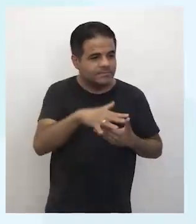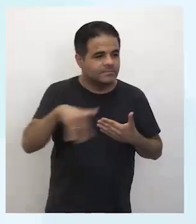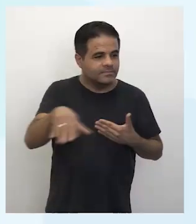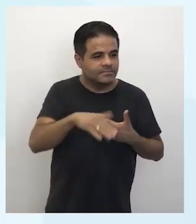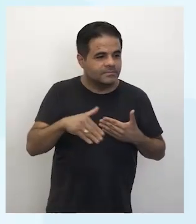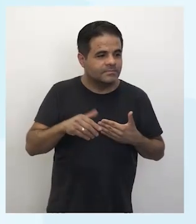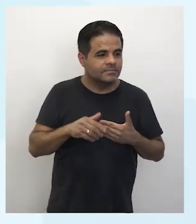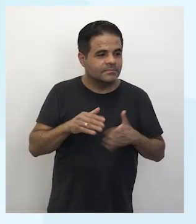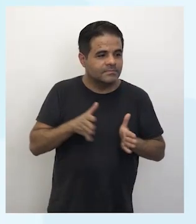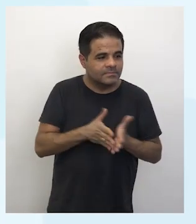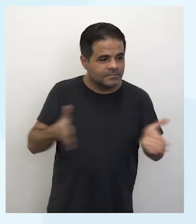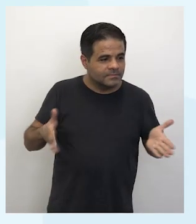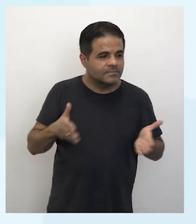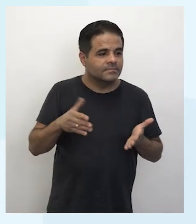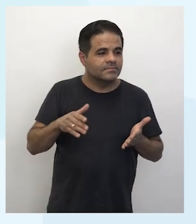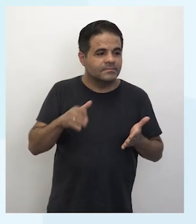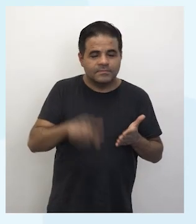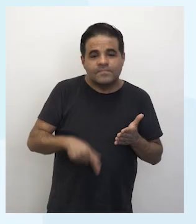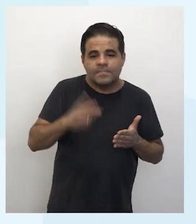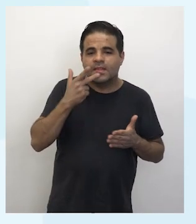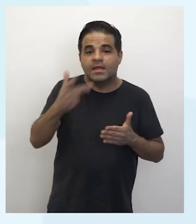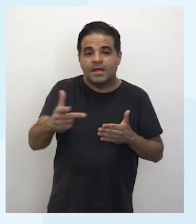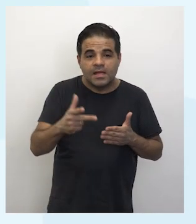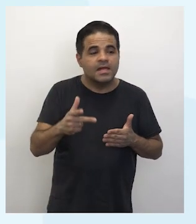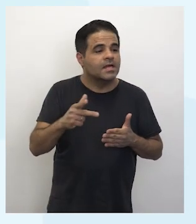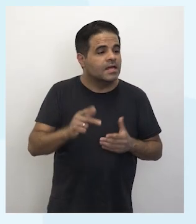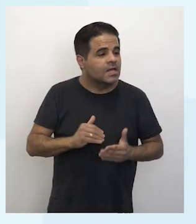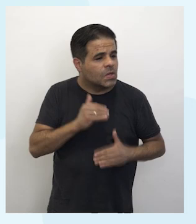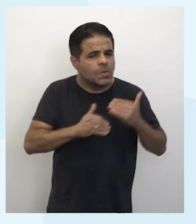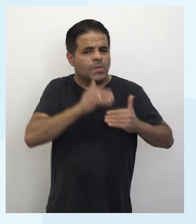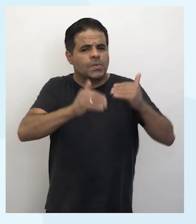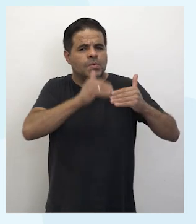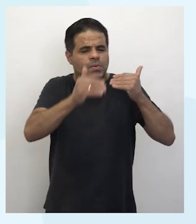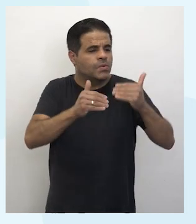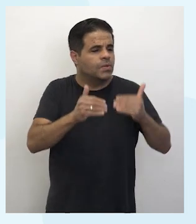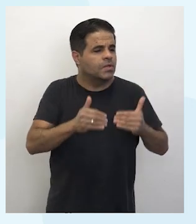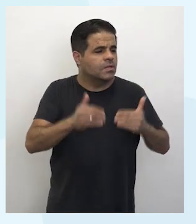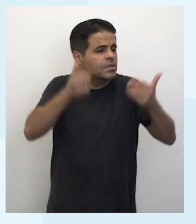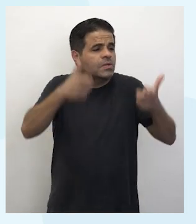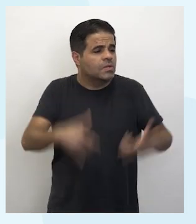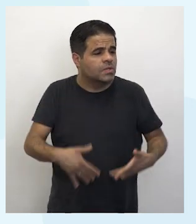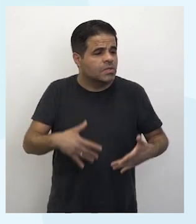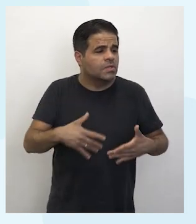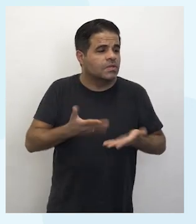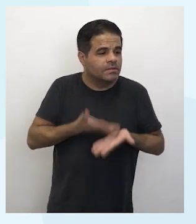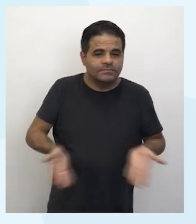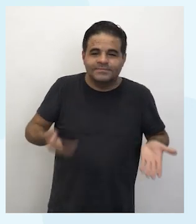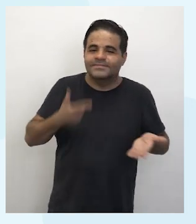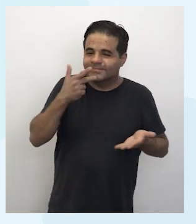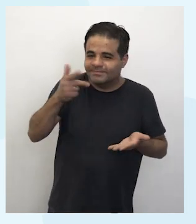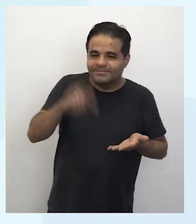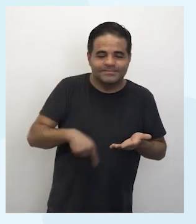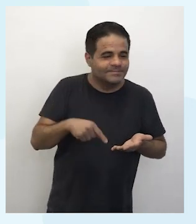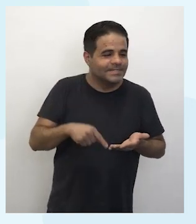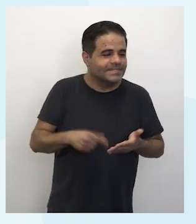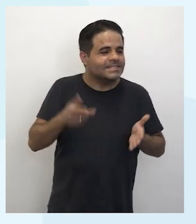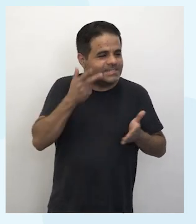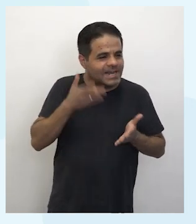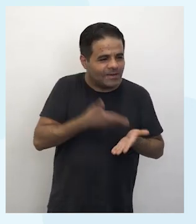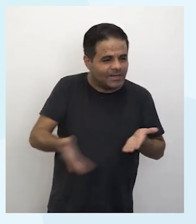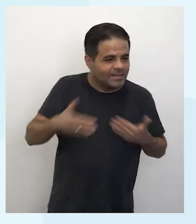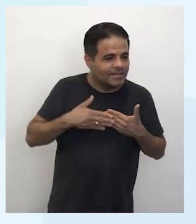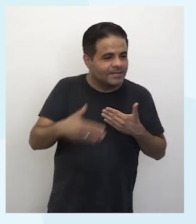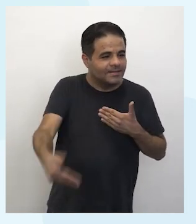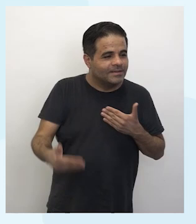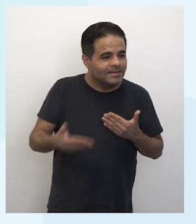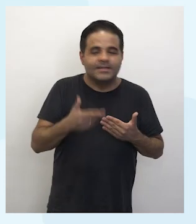aí fala um pouquinho sobre isso. Atualmente, né, é crescente a demanda, né, num país desenvolvido, né? A demanda aí por energia elétrica. Né? Se você